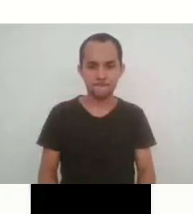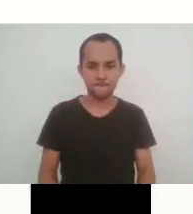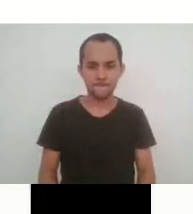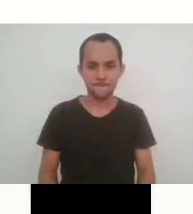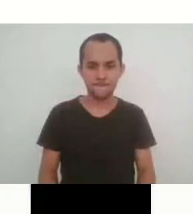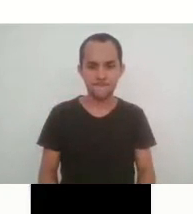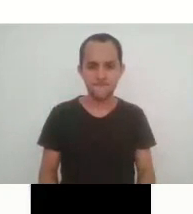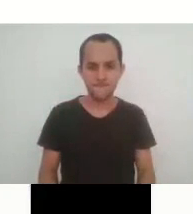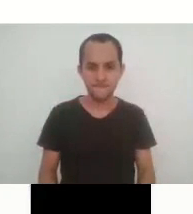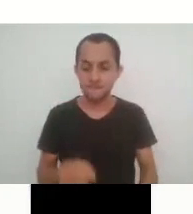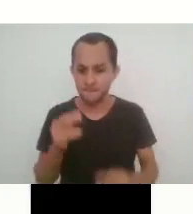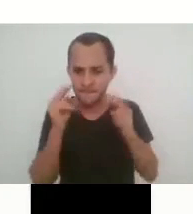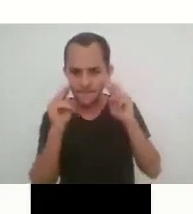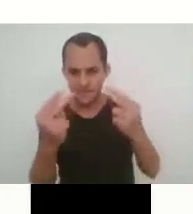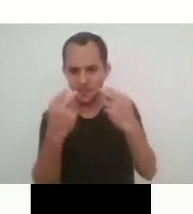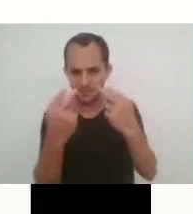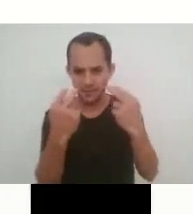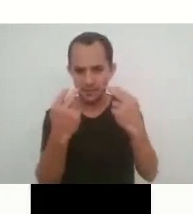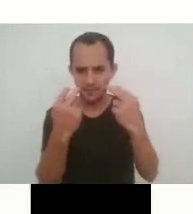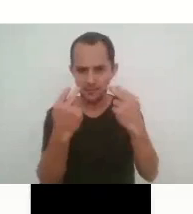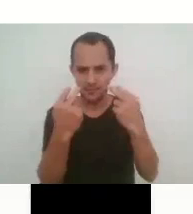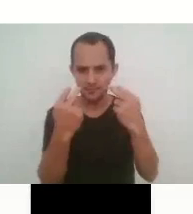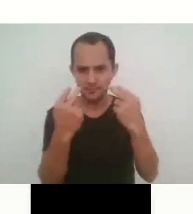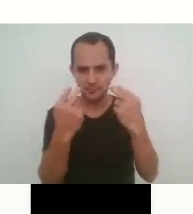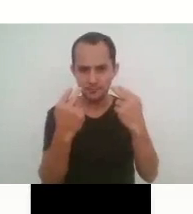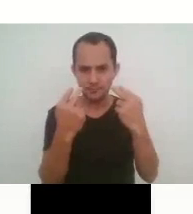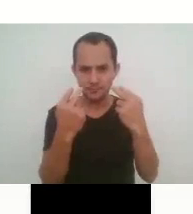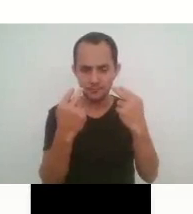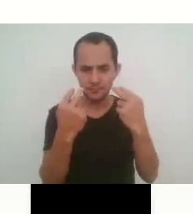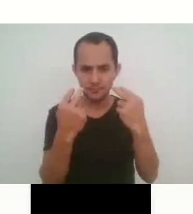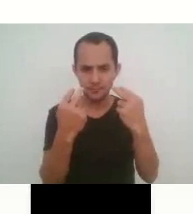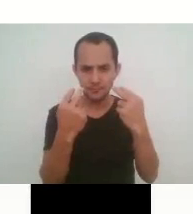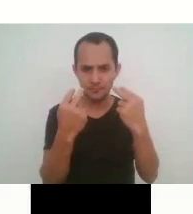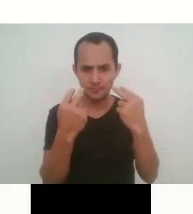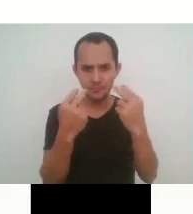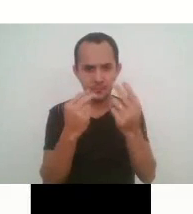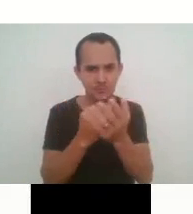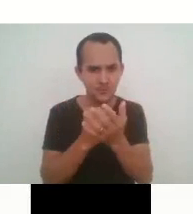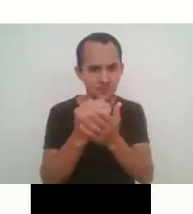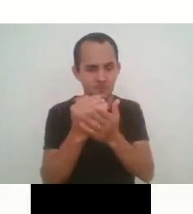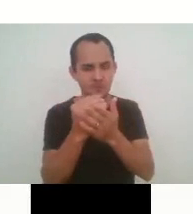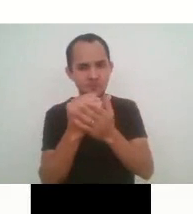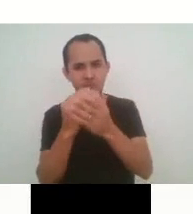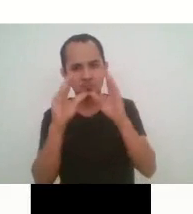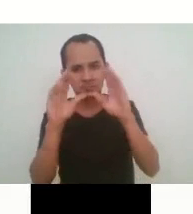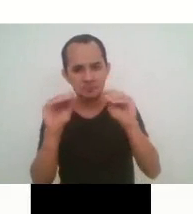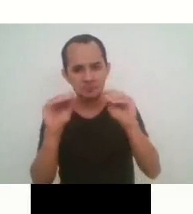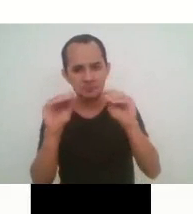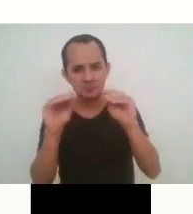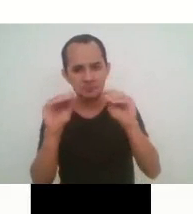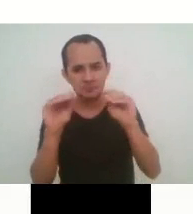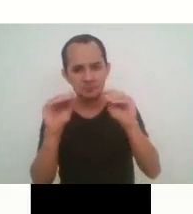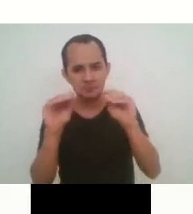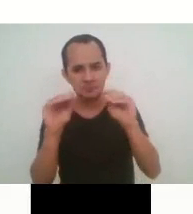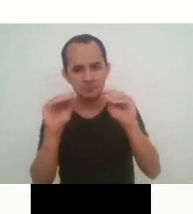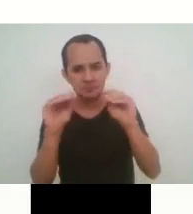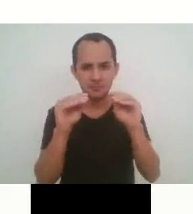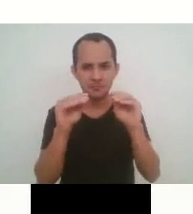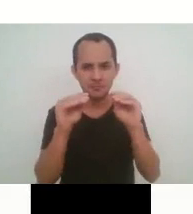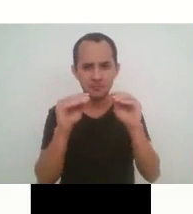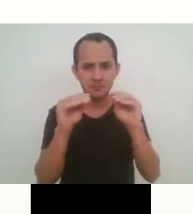beleza? Ainda Bom, não. Começou a aparecer, mas está uma tela